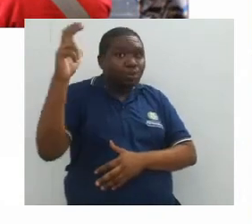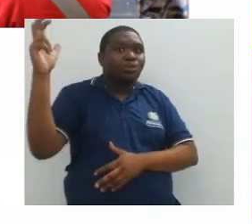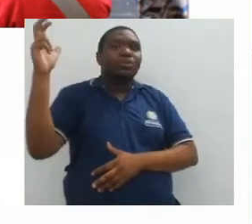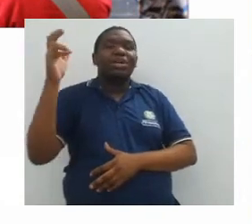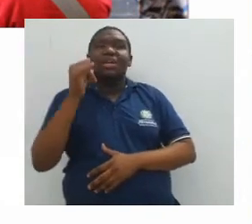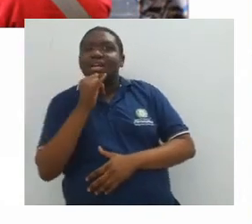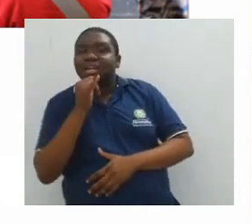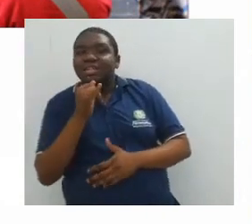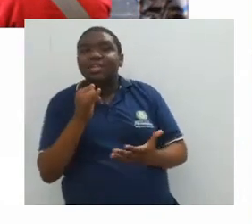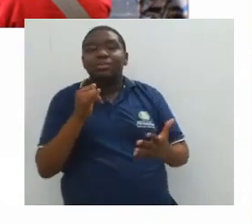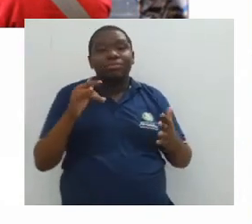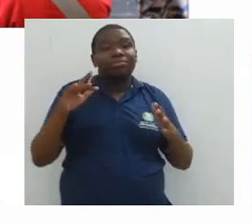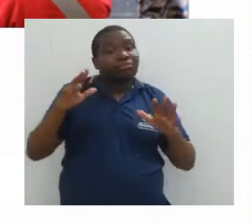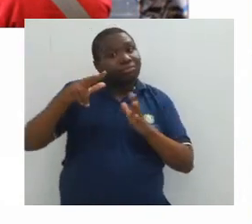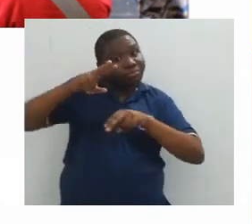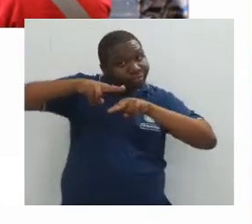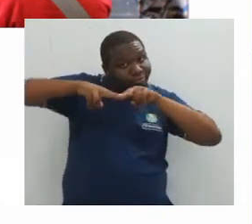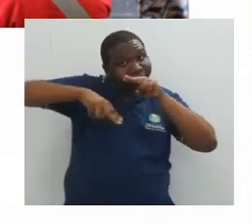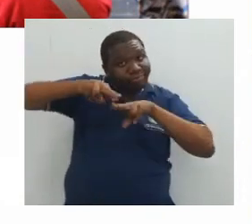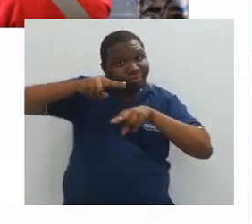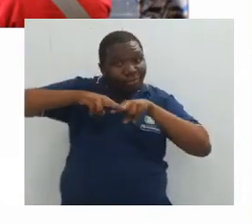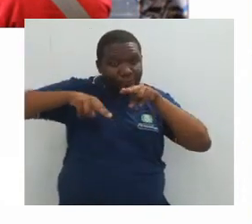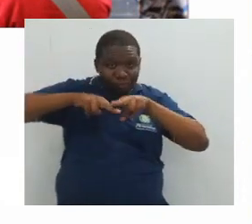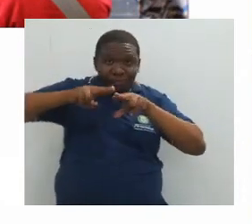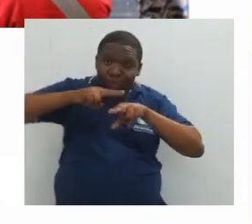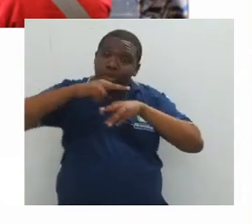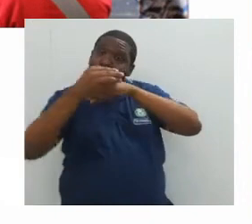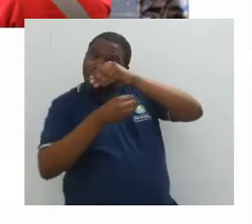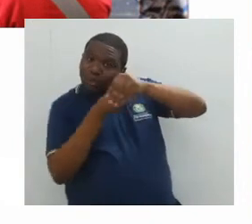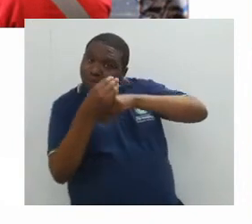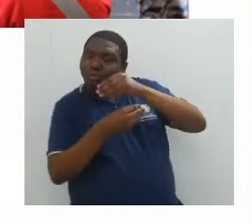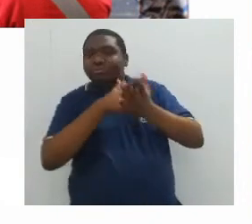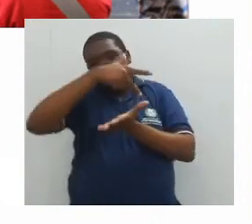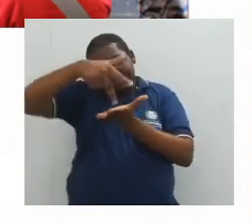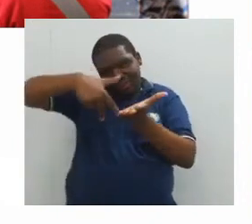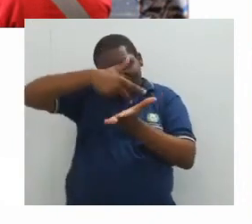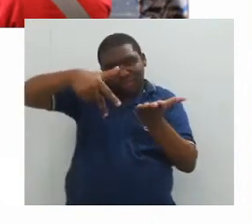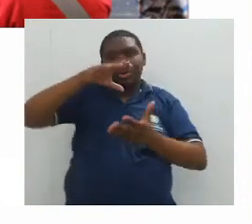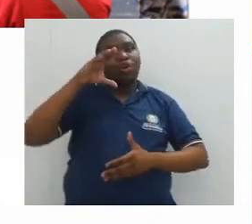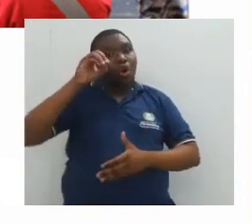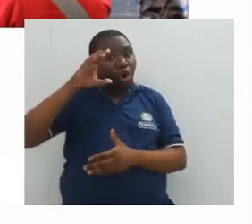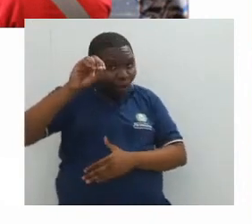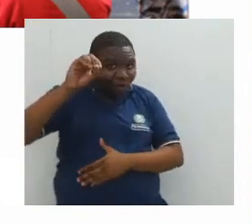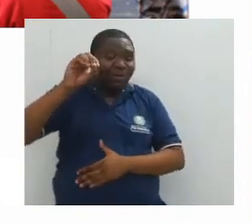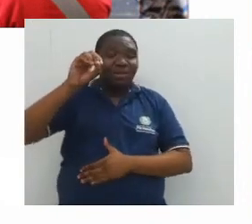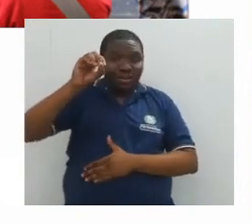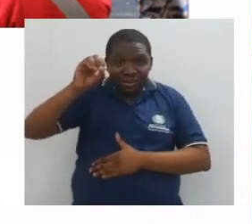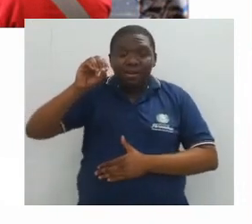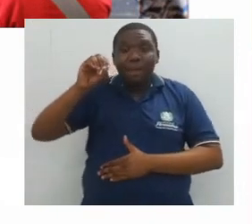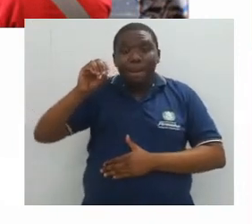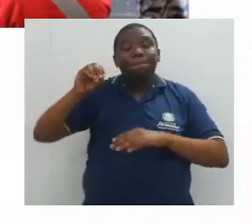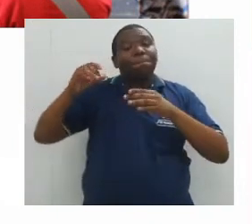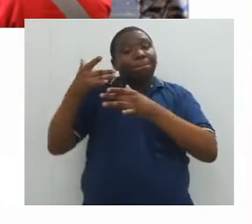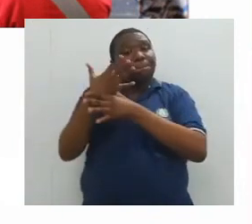por exemplo, como na quadrilha. A gente pode ver aí uma apresentação do coco numa quadrilha em